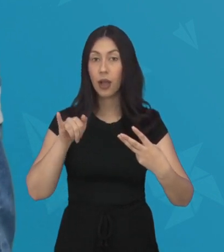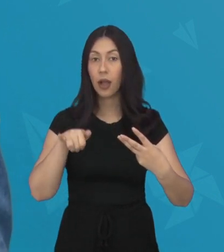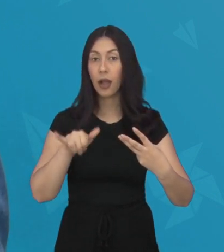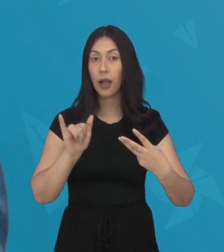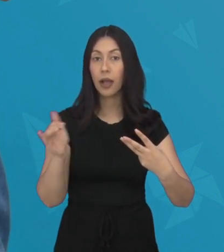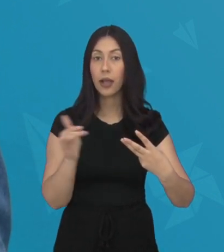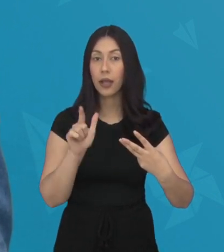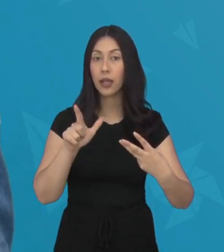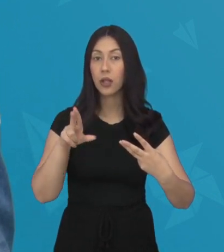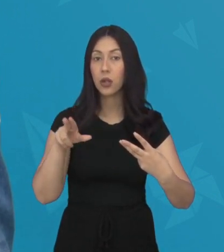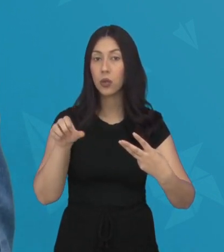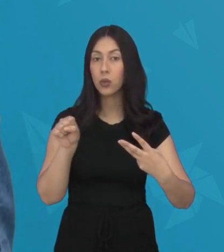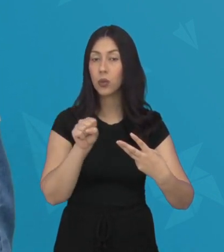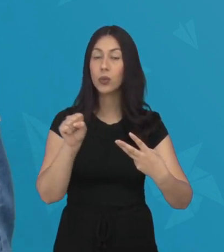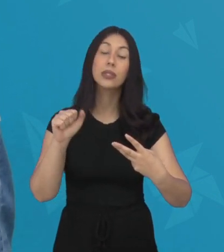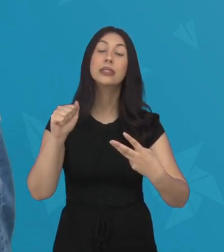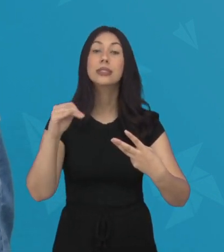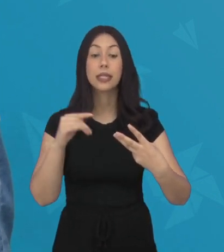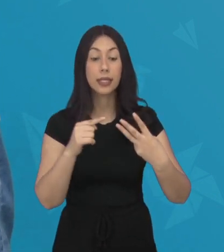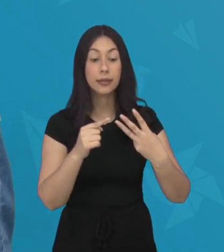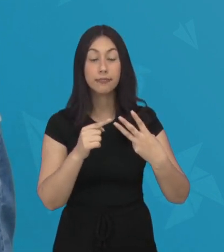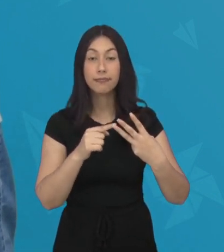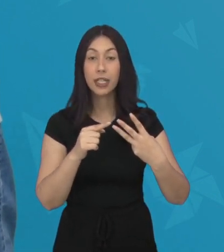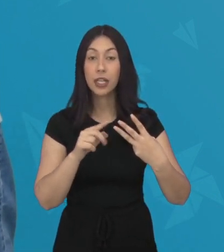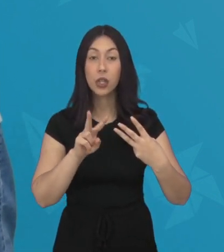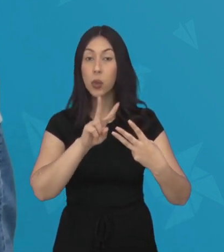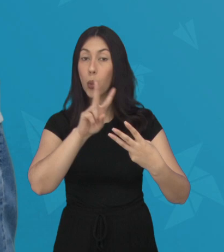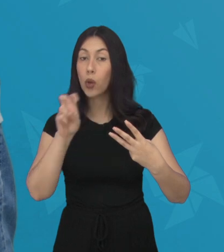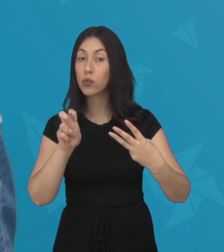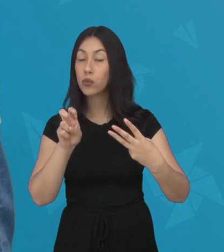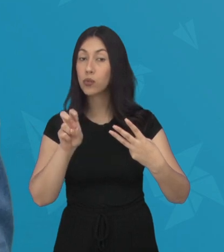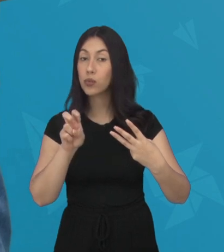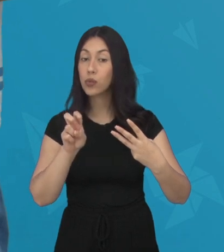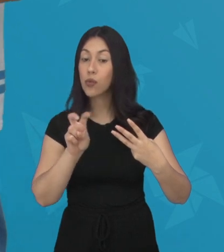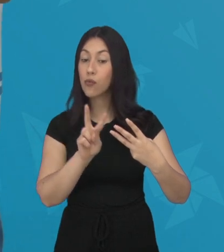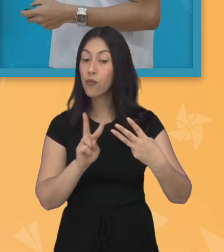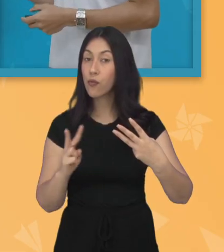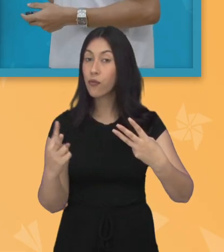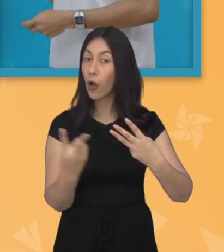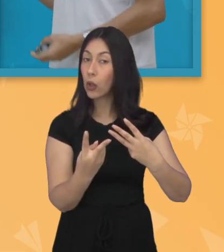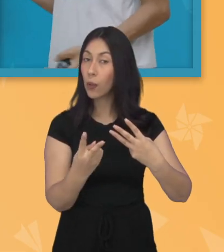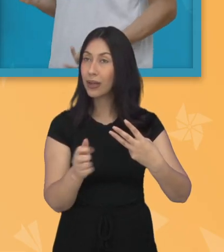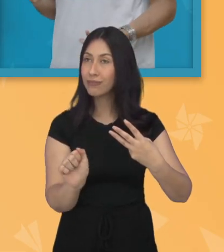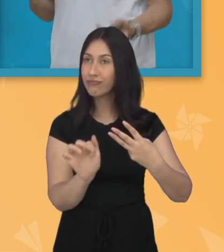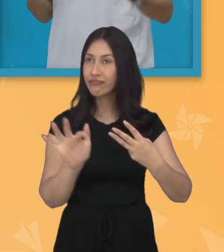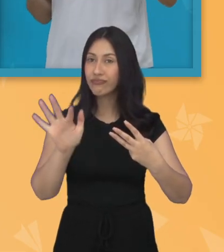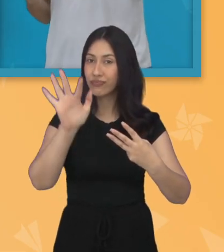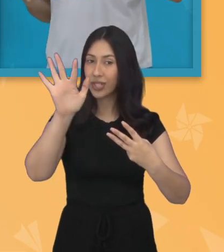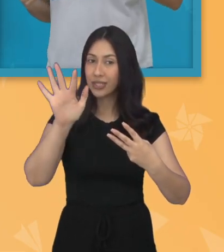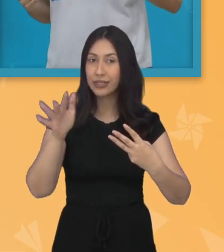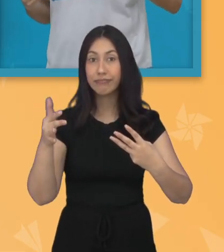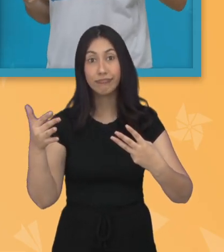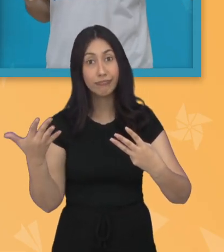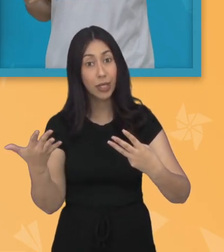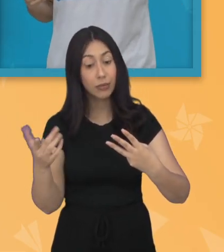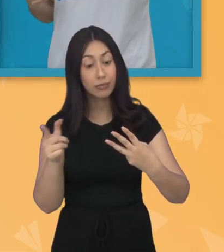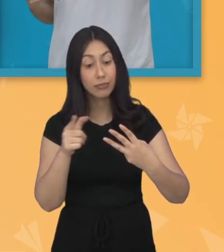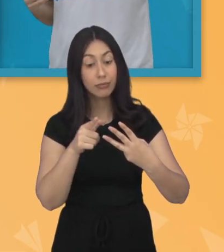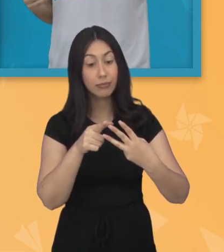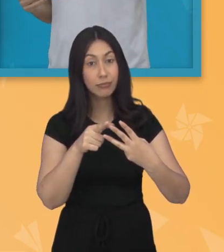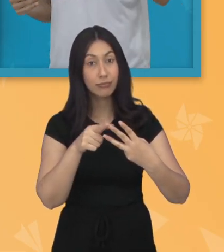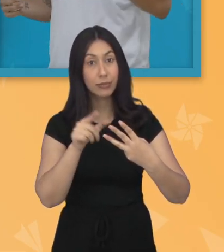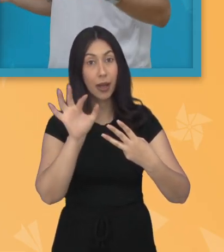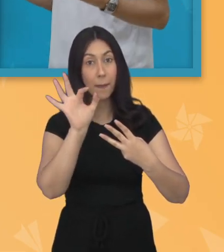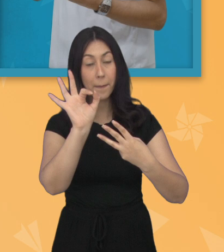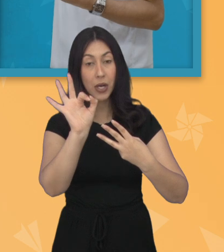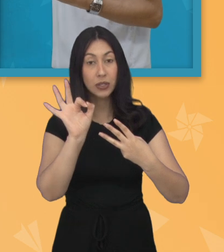com gás, né, questão de volumes nas temperaturas e pressão normais. Então, até como eu já adiantei aqui falando da questão